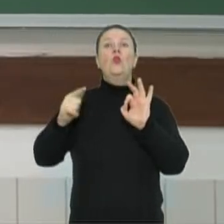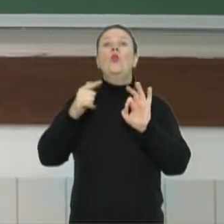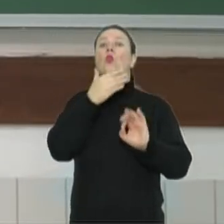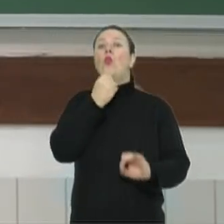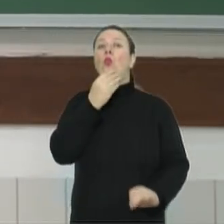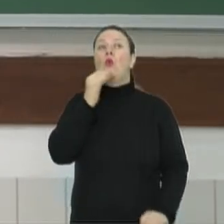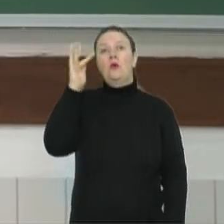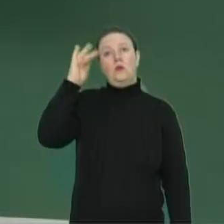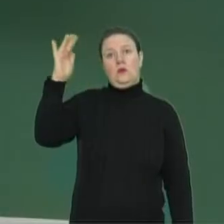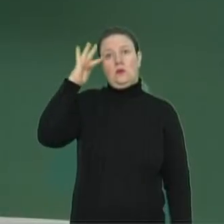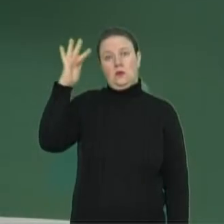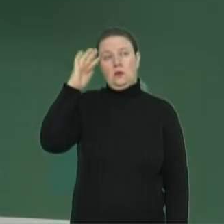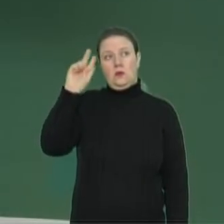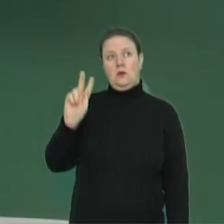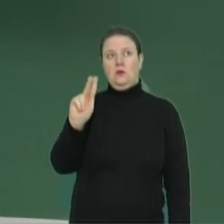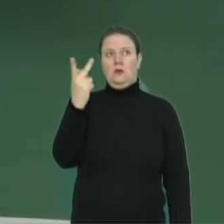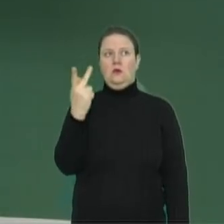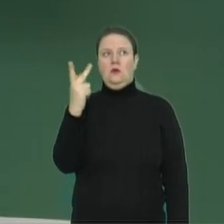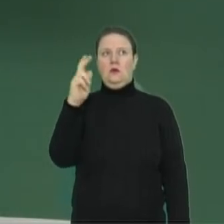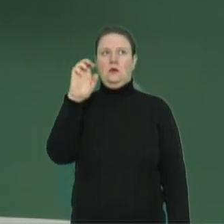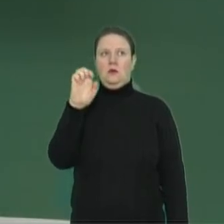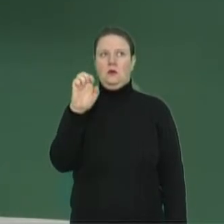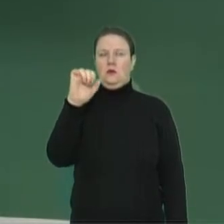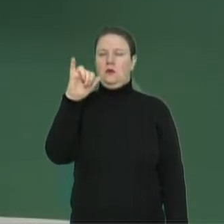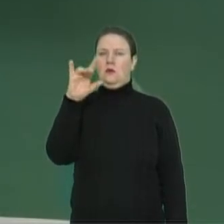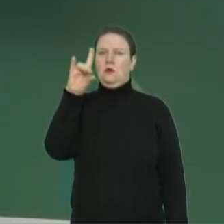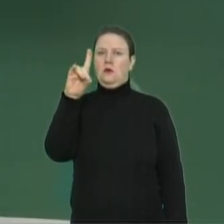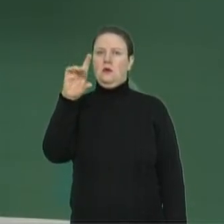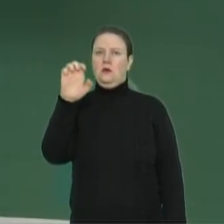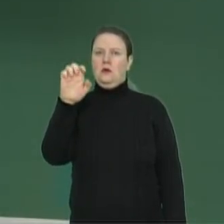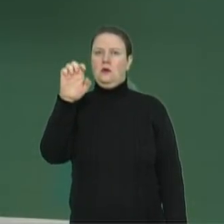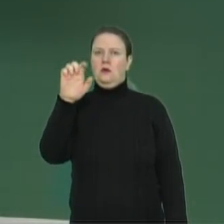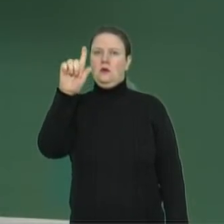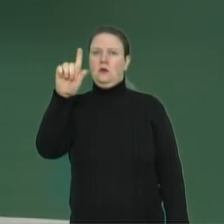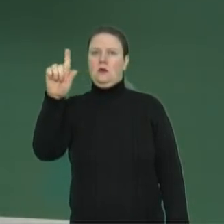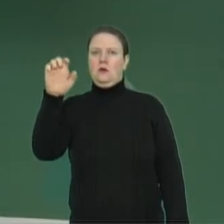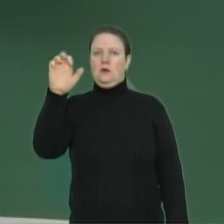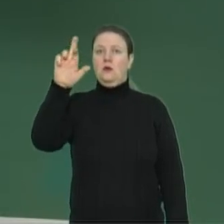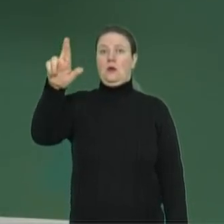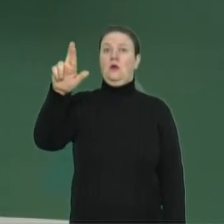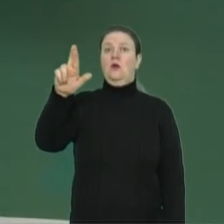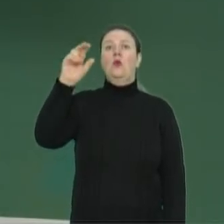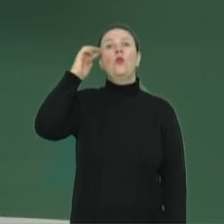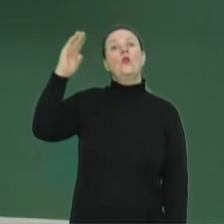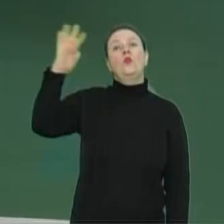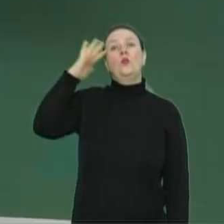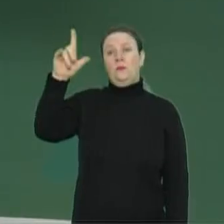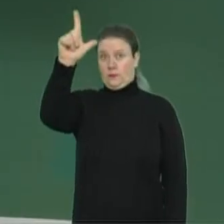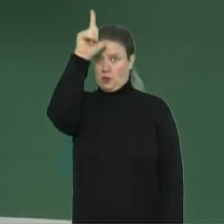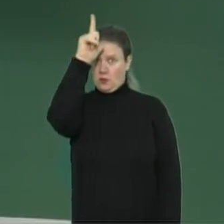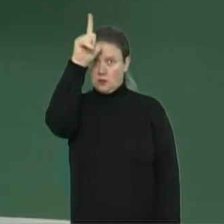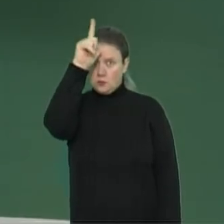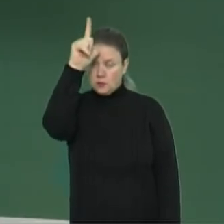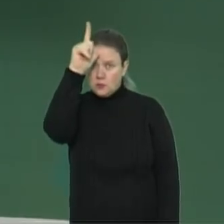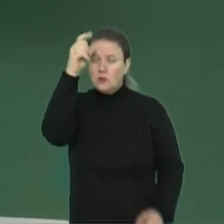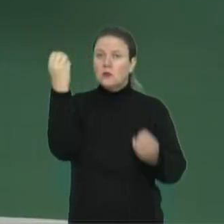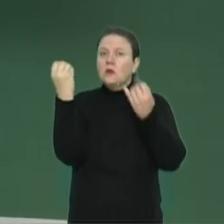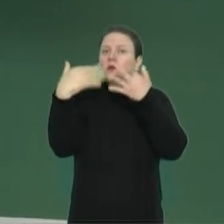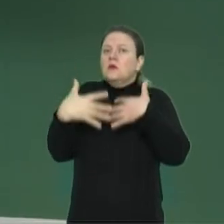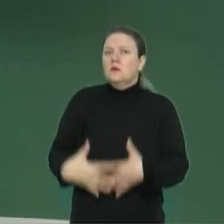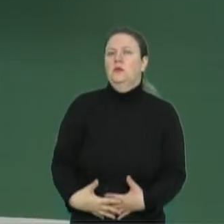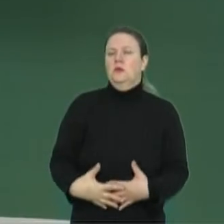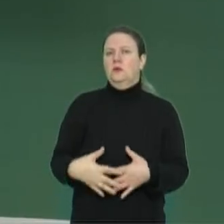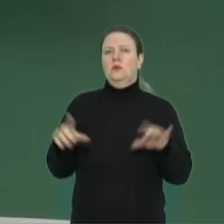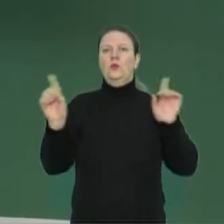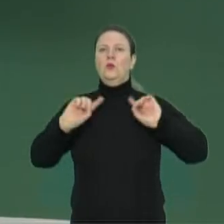pensador, que é o Heidegger, né? O Martin Heidegger, pensador alemão, né? Que ele dizia que não